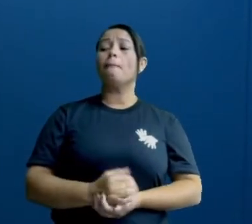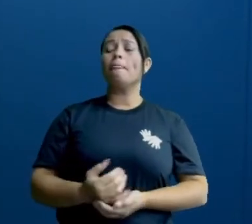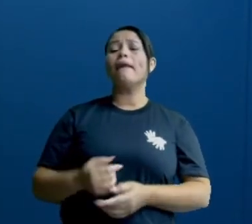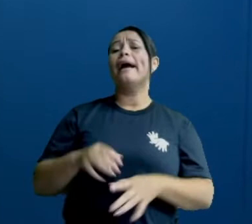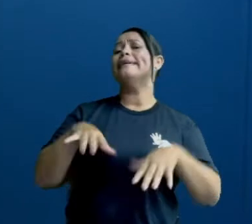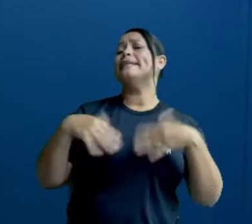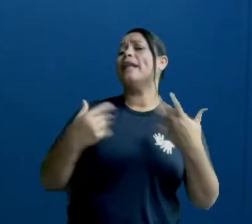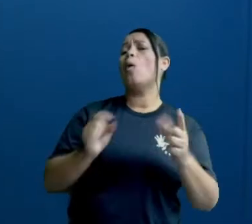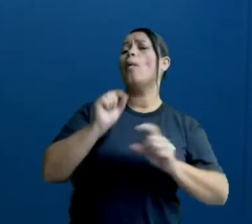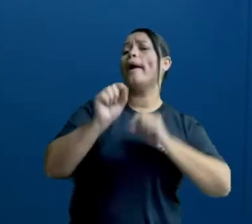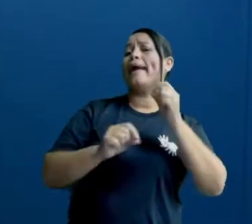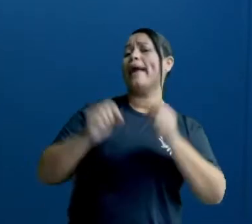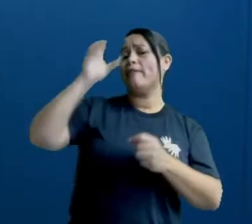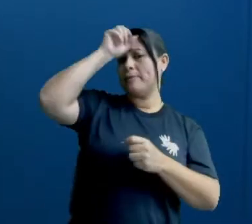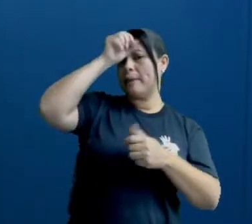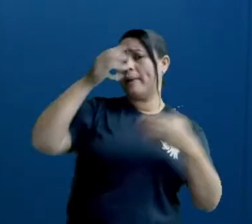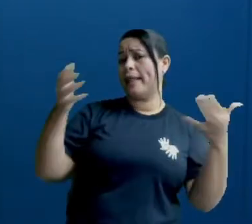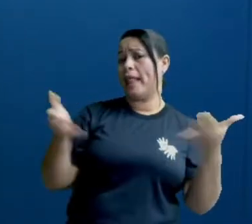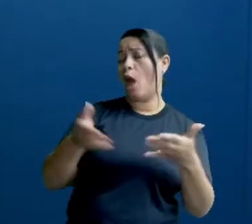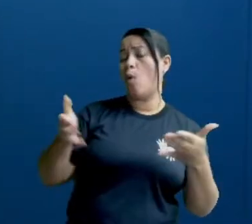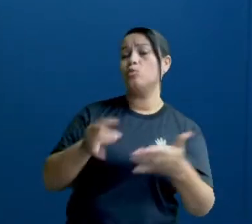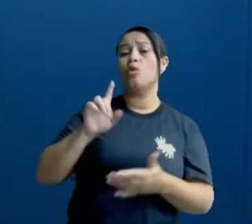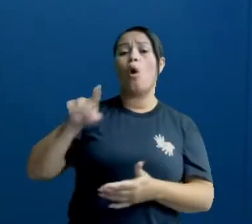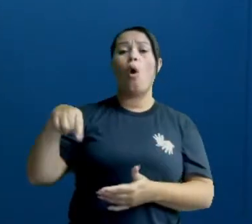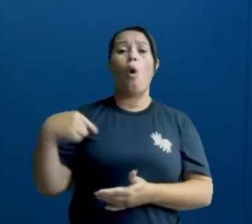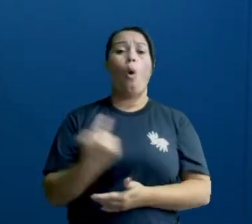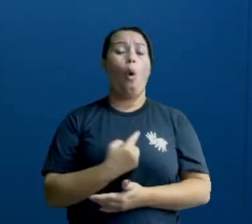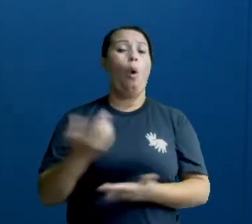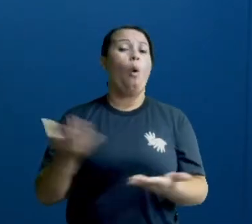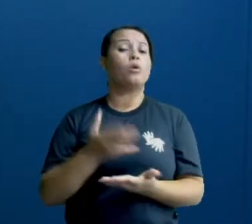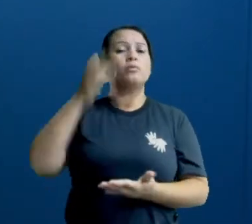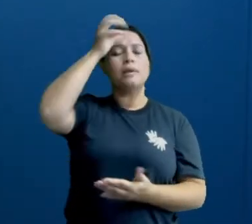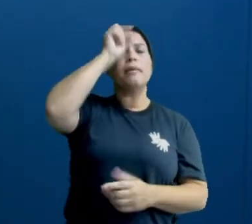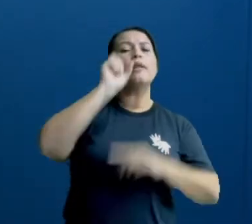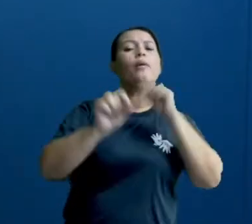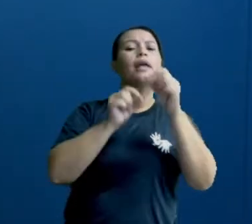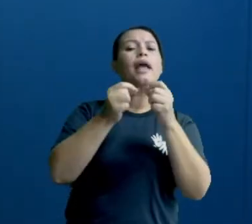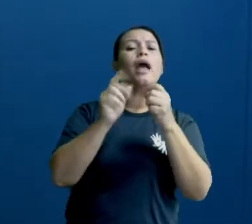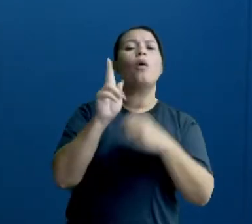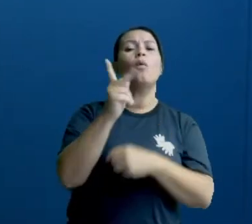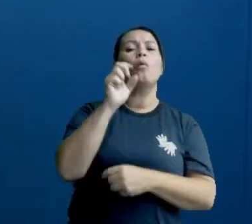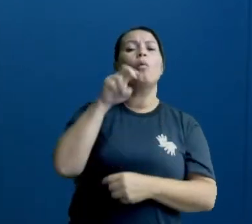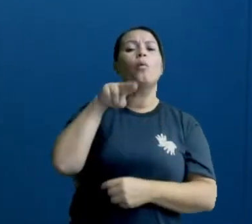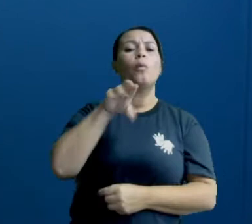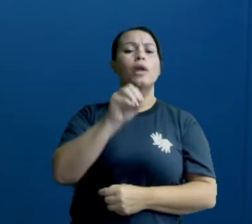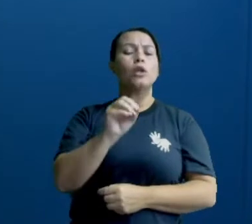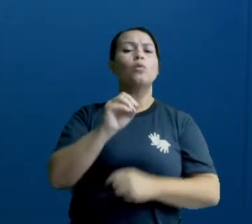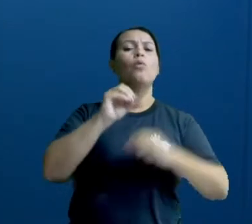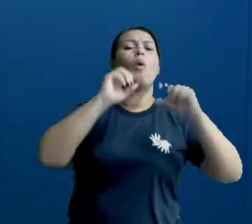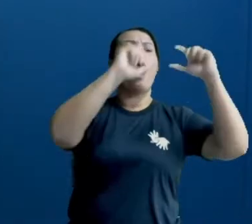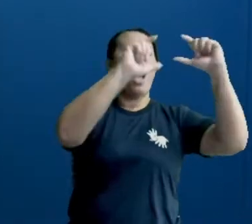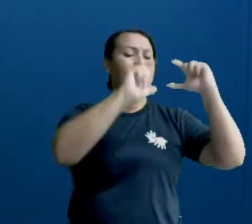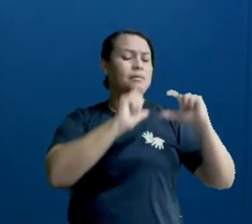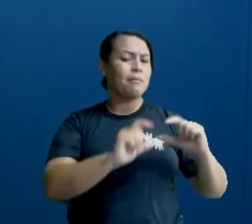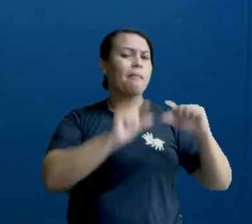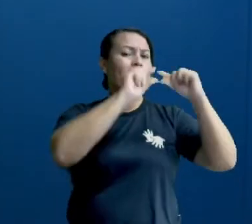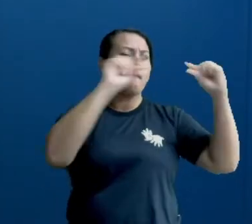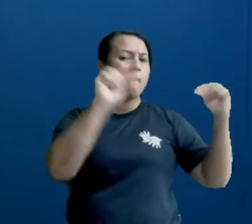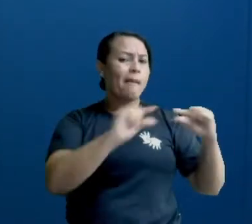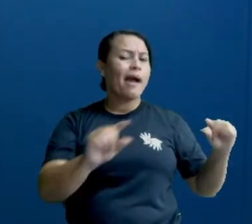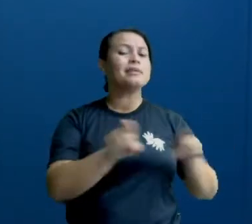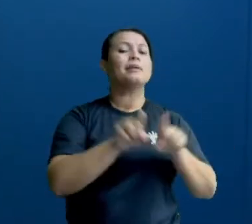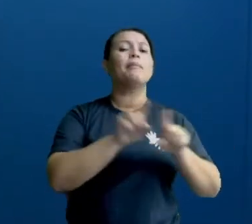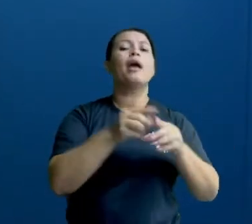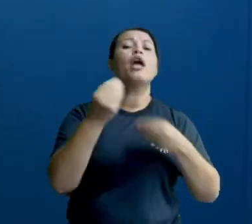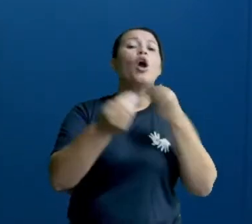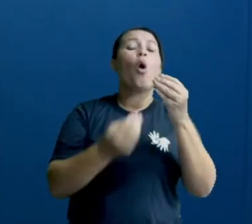Então, o que vamos realmente aprender hoje? Hoje nós vamos aprender o que é o hino, as partes de um hino e os